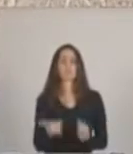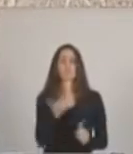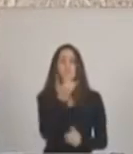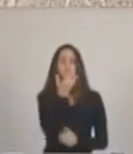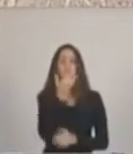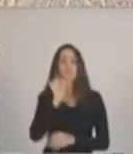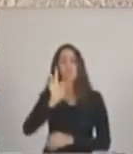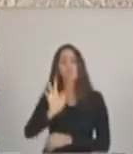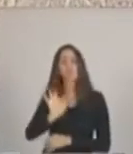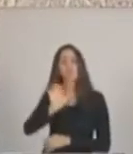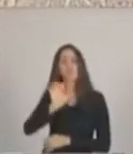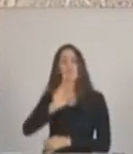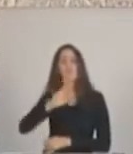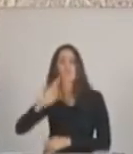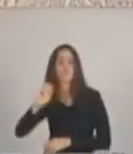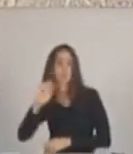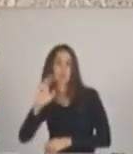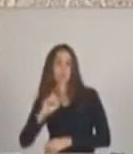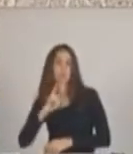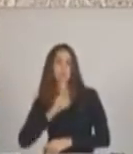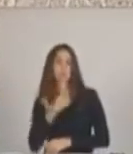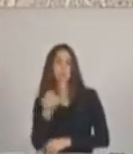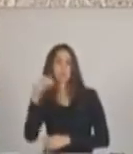desculpa. Autor da matéria, pelo tempo de 10 minutos.